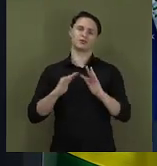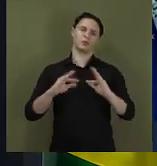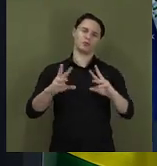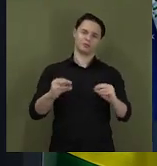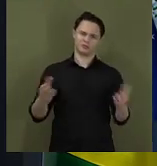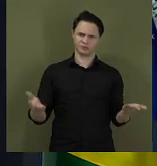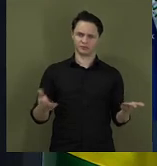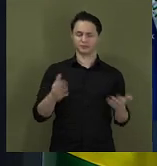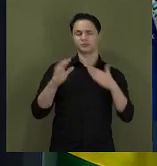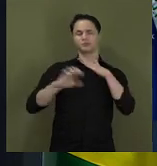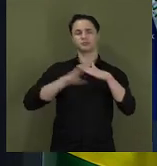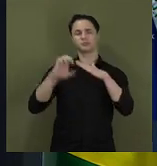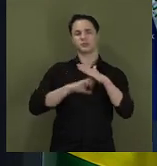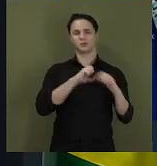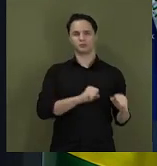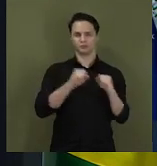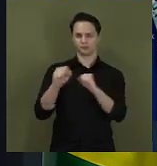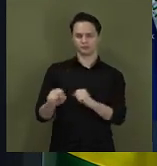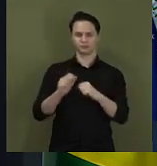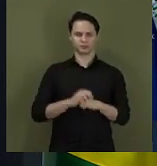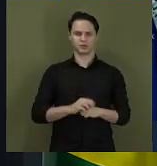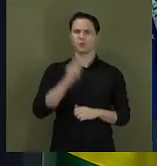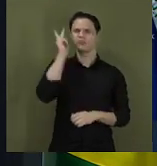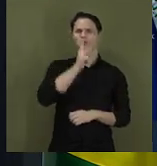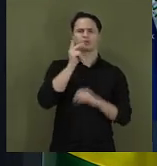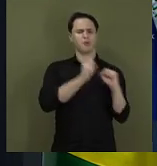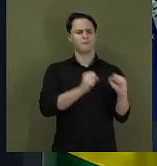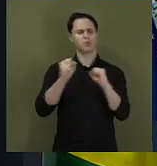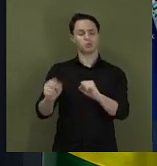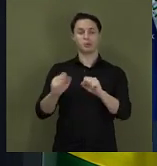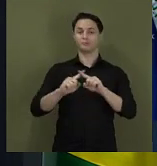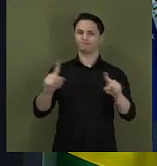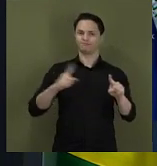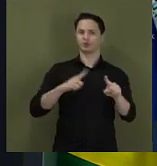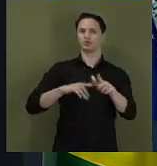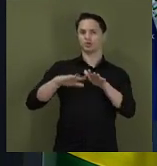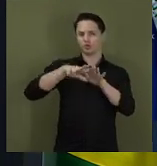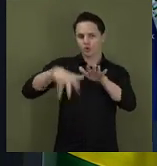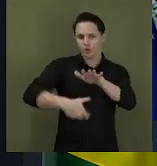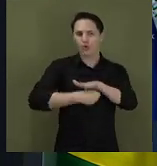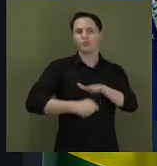Que empresários poderosos, que políticos poderosos, mas também corruptos,